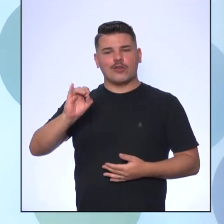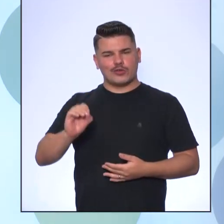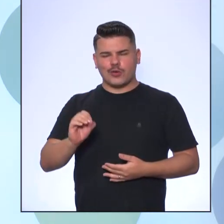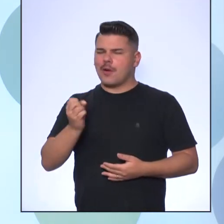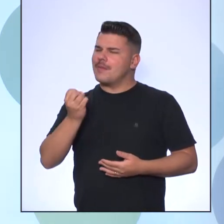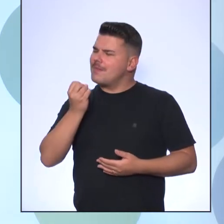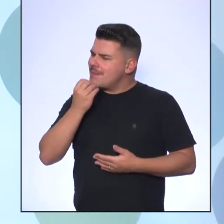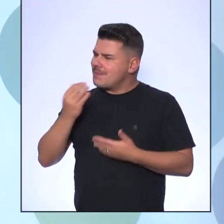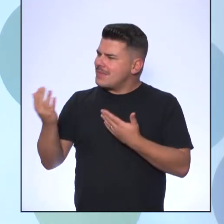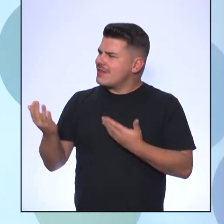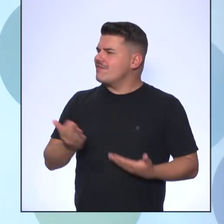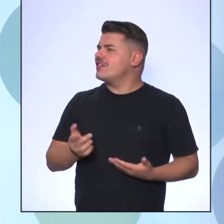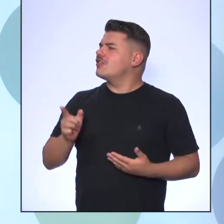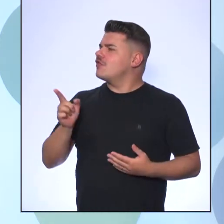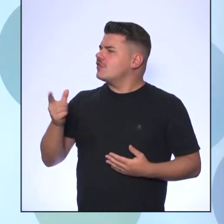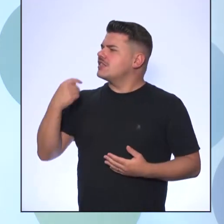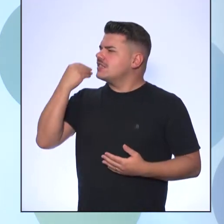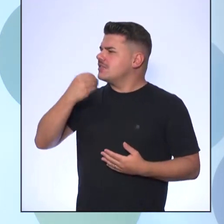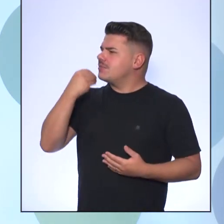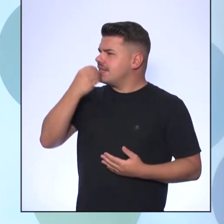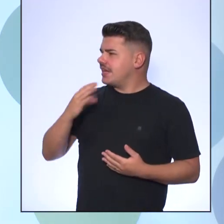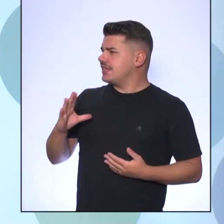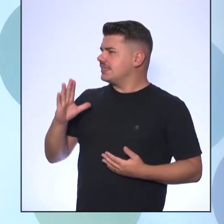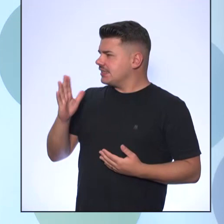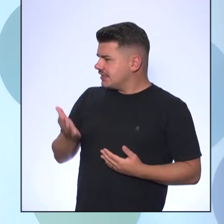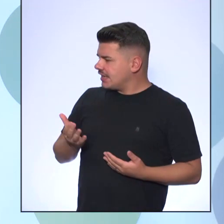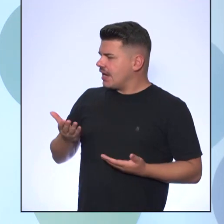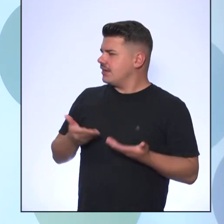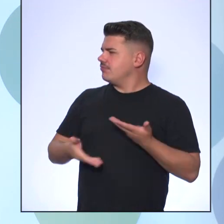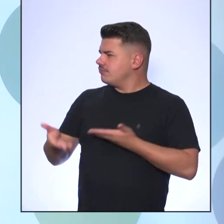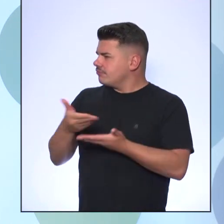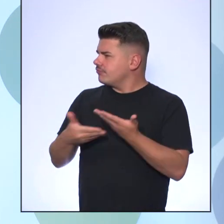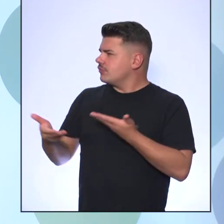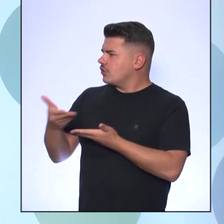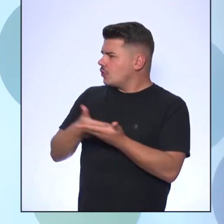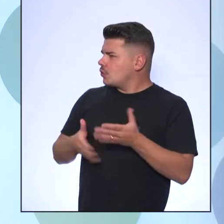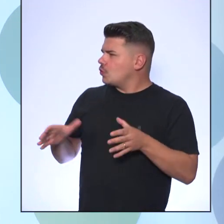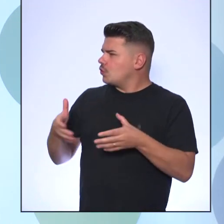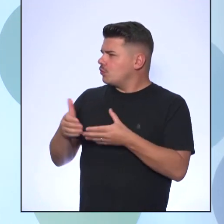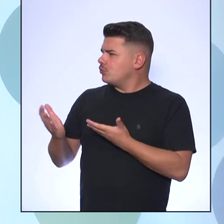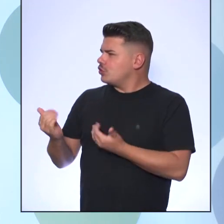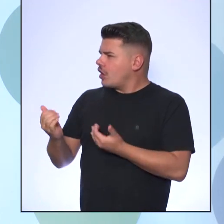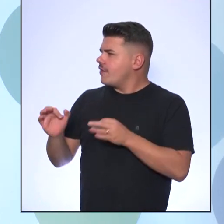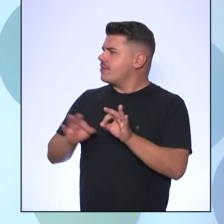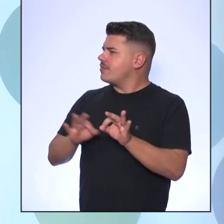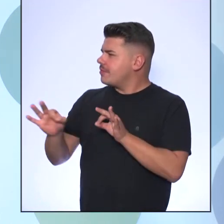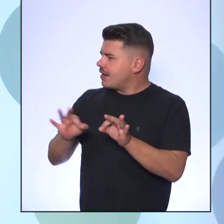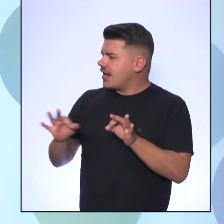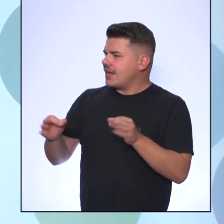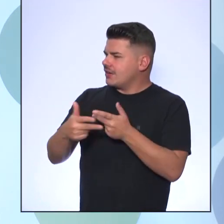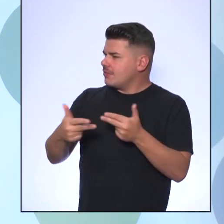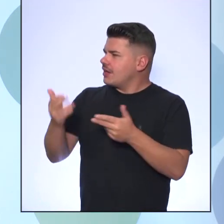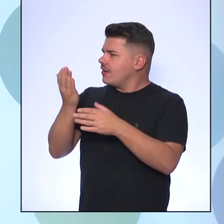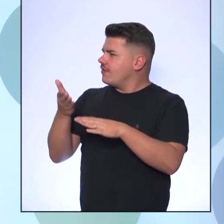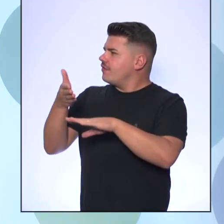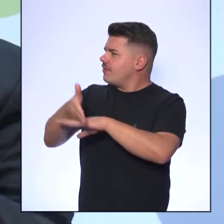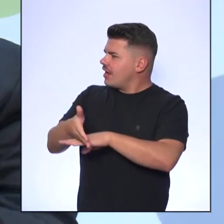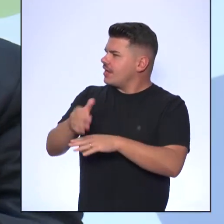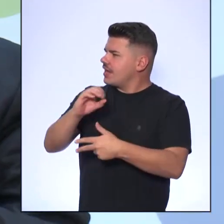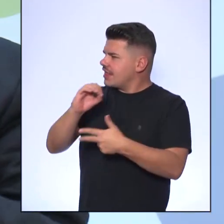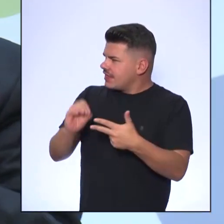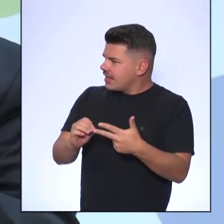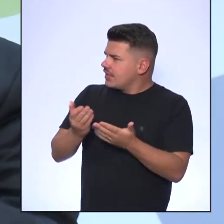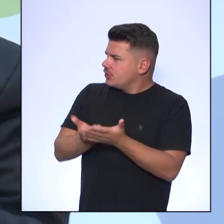bem-vindo. Você tem uma grande experiência aí dessa convivência com os jovens, com a preparação deles para a entrada, não só